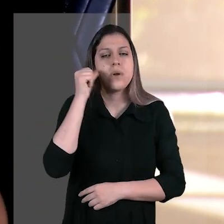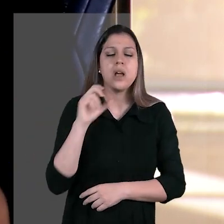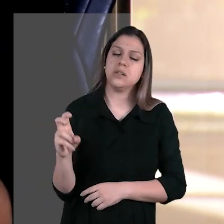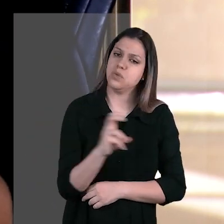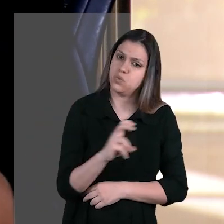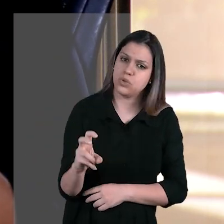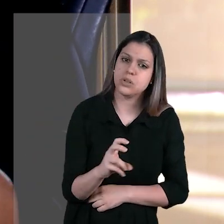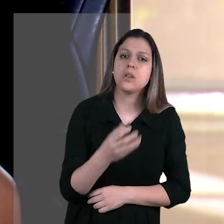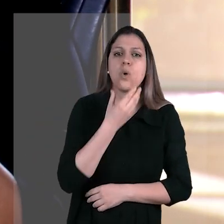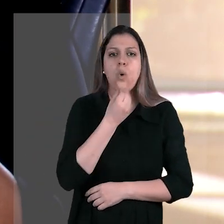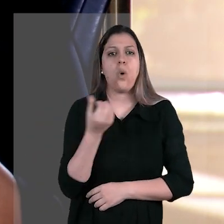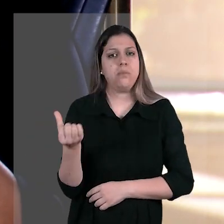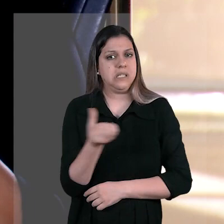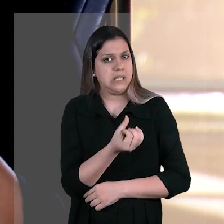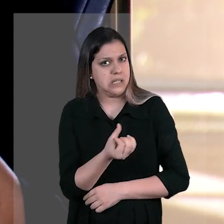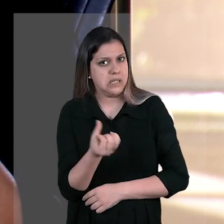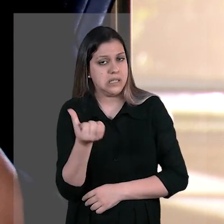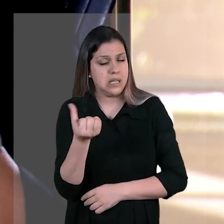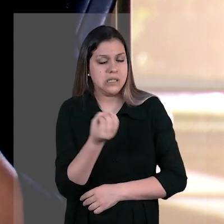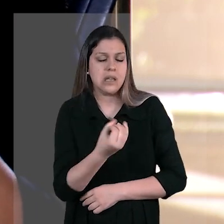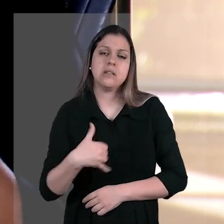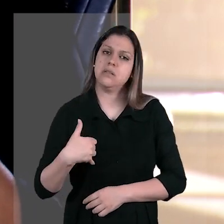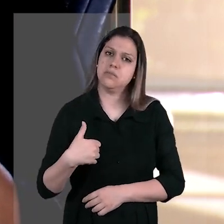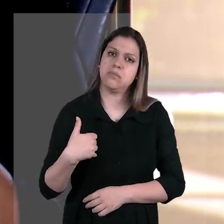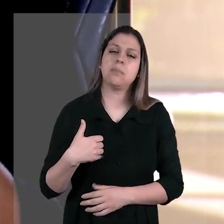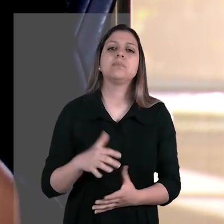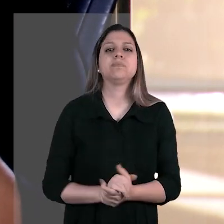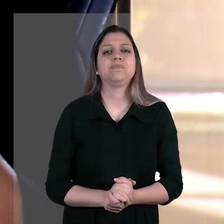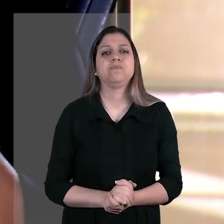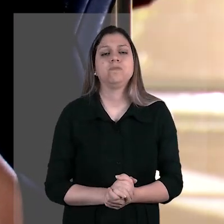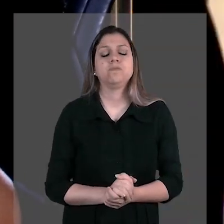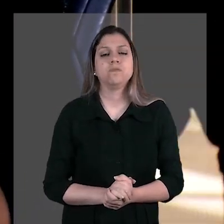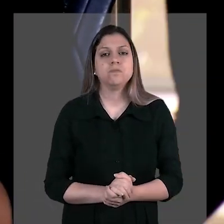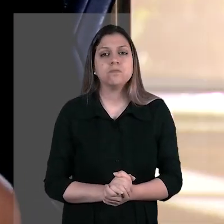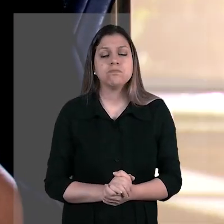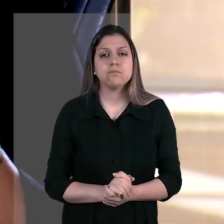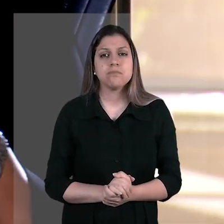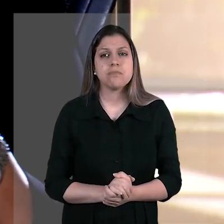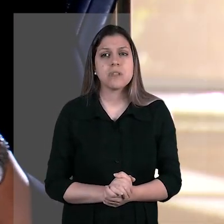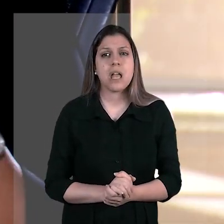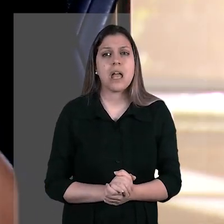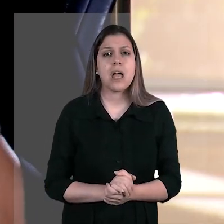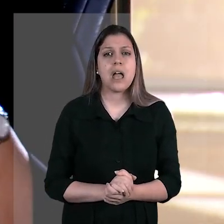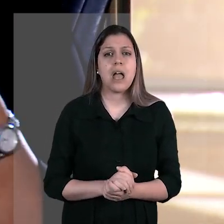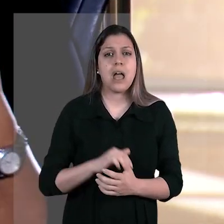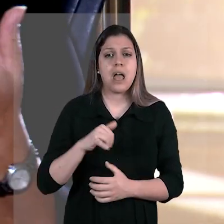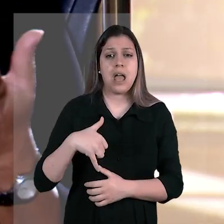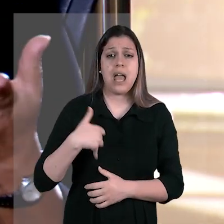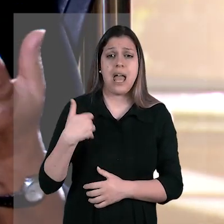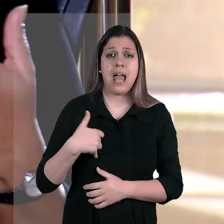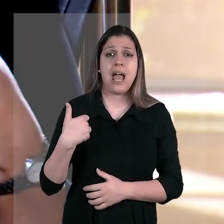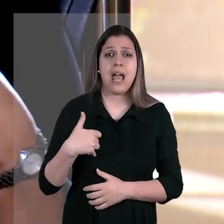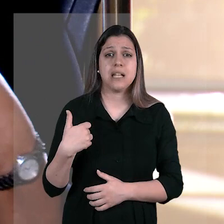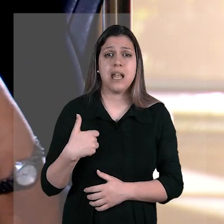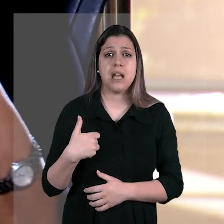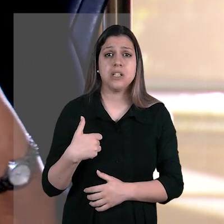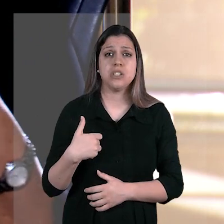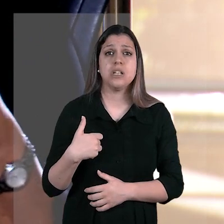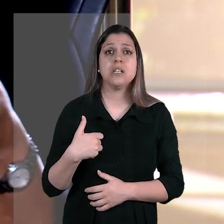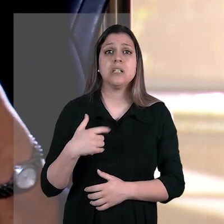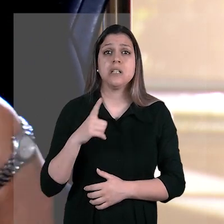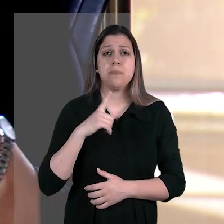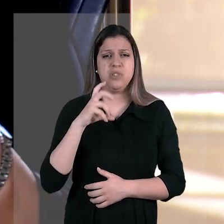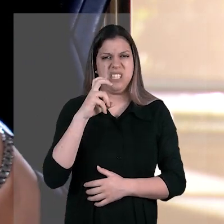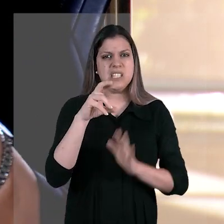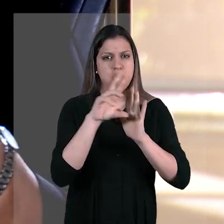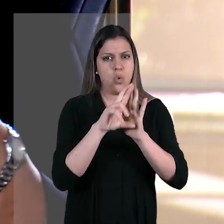mulher, 60 homem. A idade mínima, na transição, nós temos 5 regras, eram 3